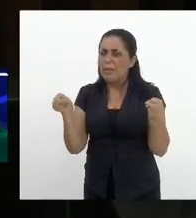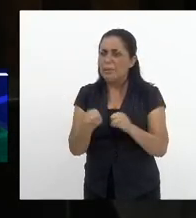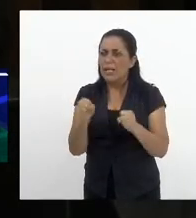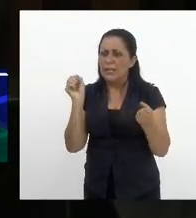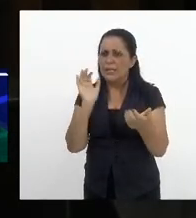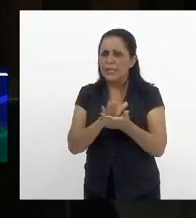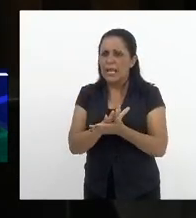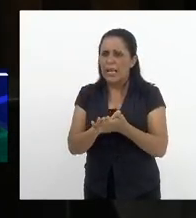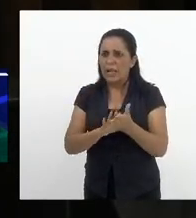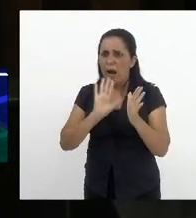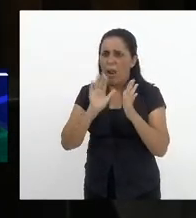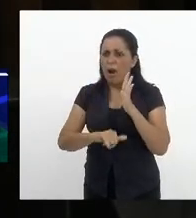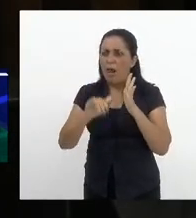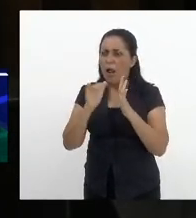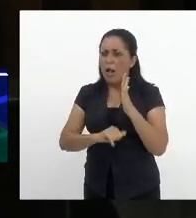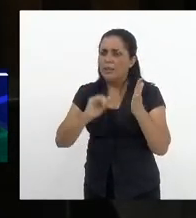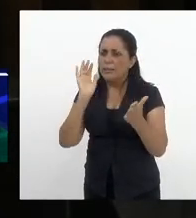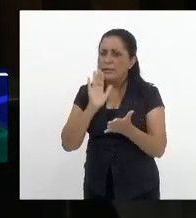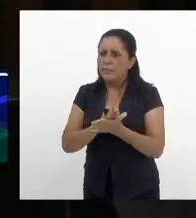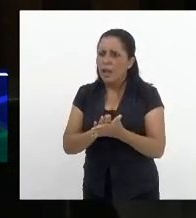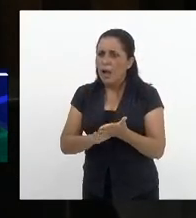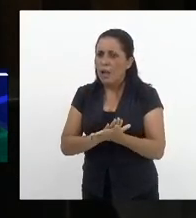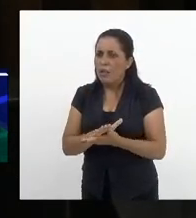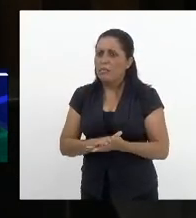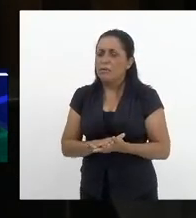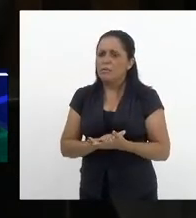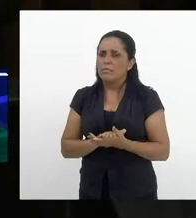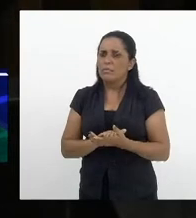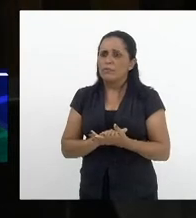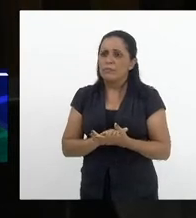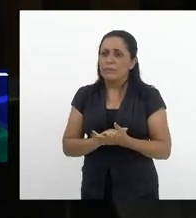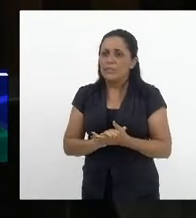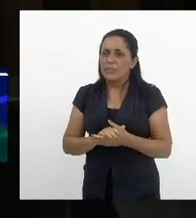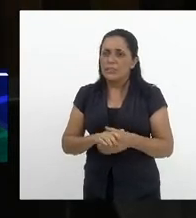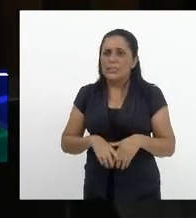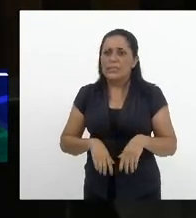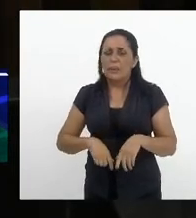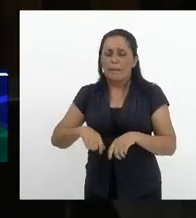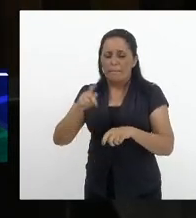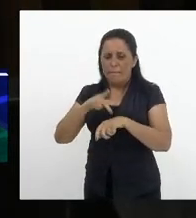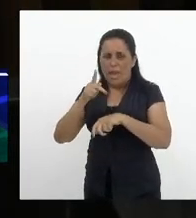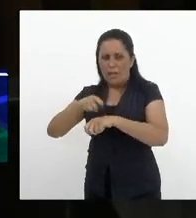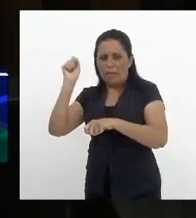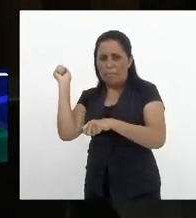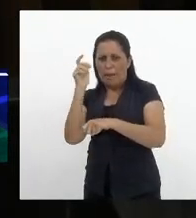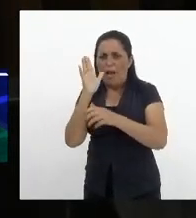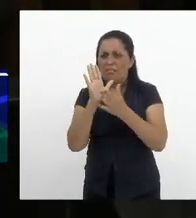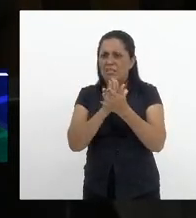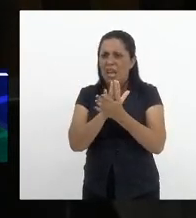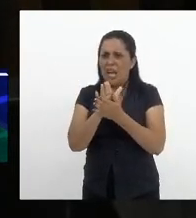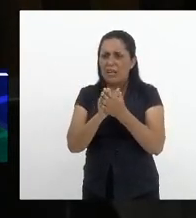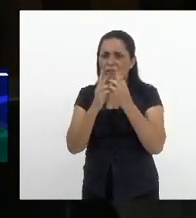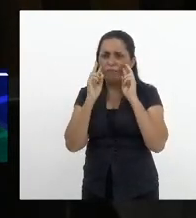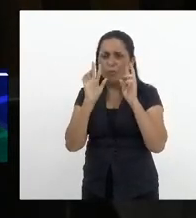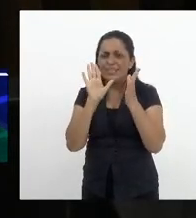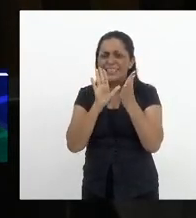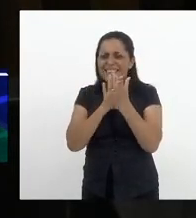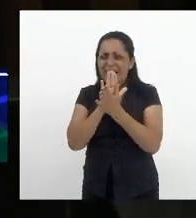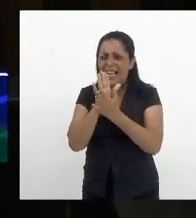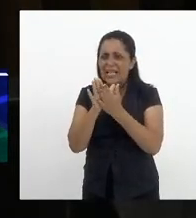coisa, alguém roubar alguma coisa, alguém depredar o patrimônio público. Não vimos